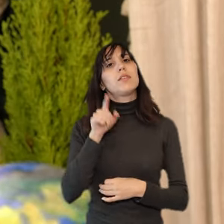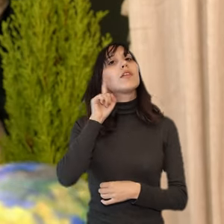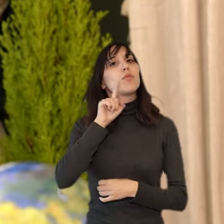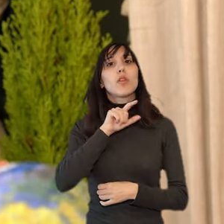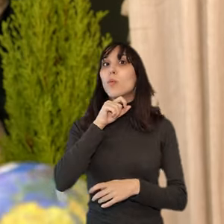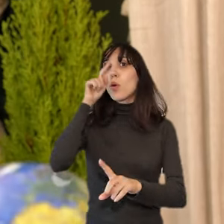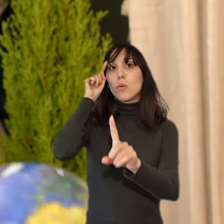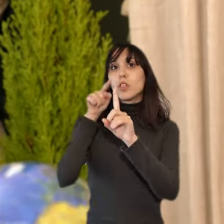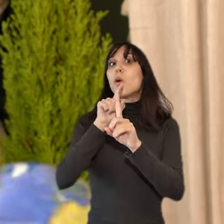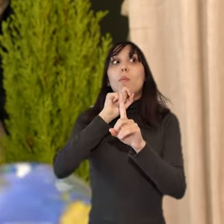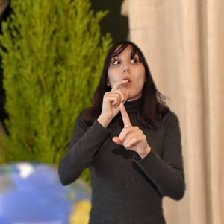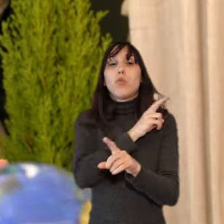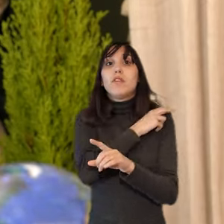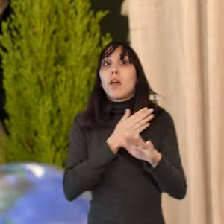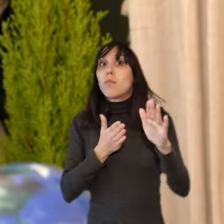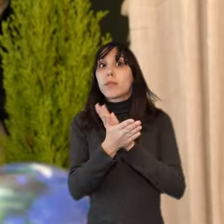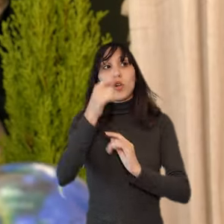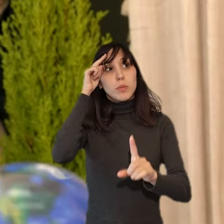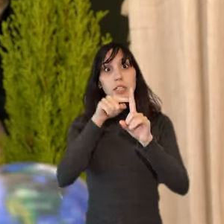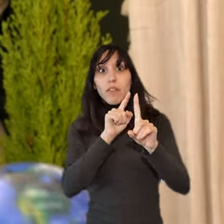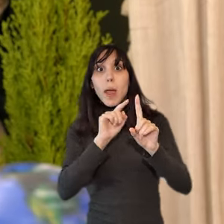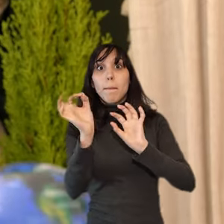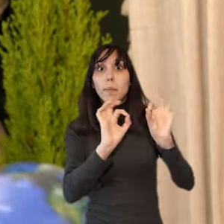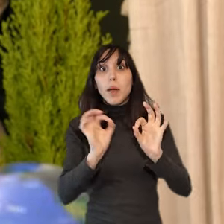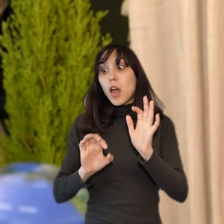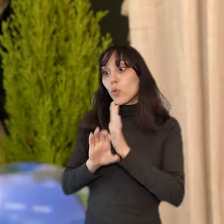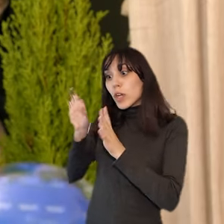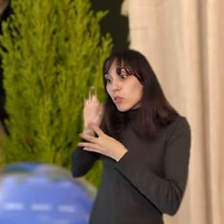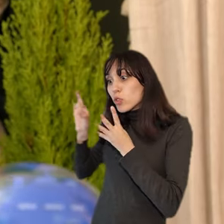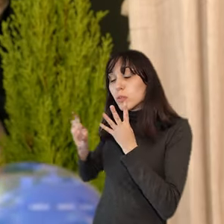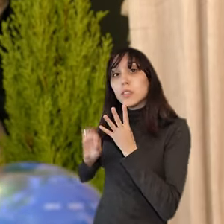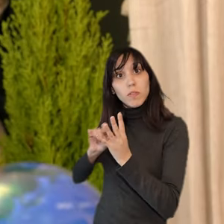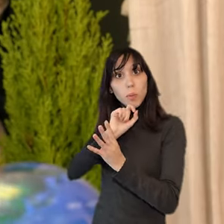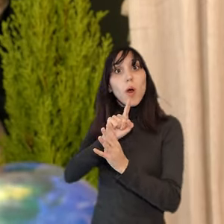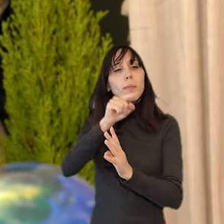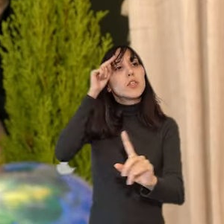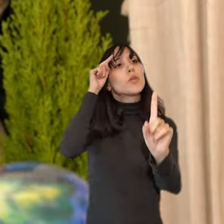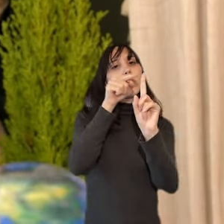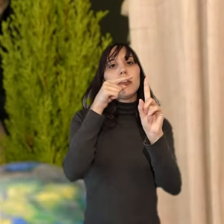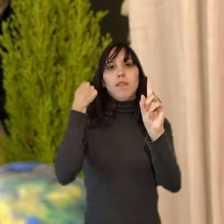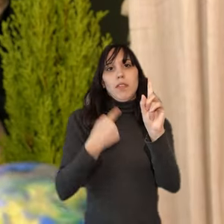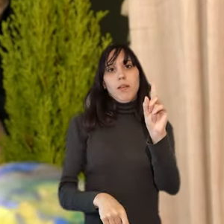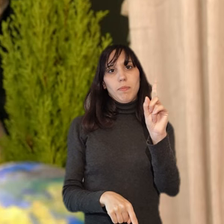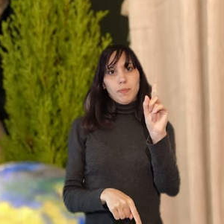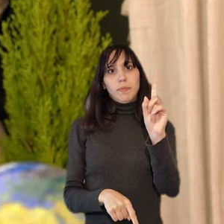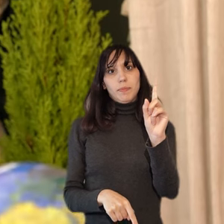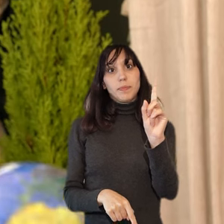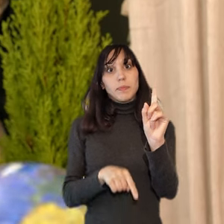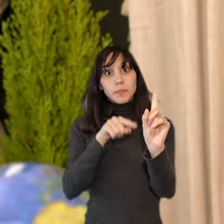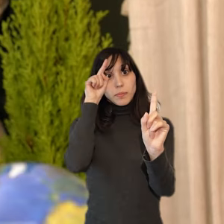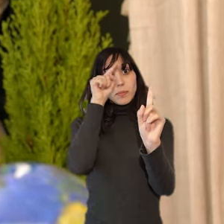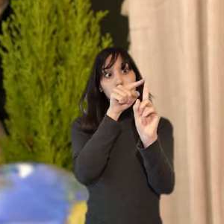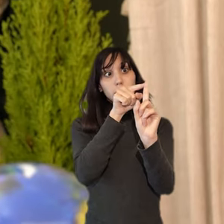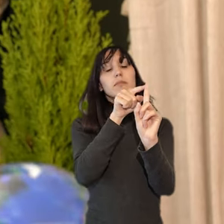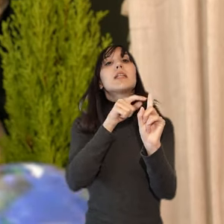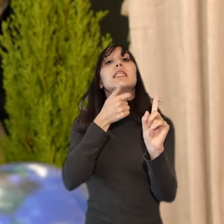ser lá está a entrar numa universidade e para isso ter que preparar-se com aquele currículo específico mas há um objetivo não é que é o aluno